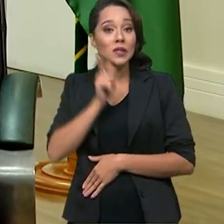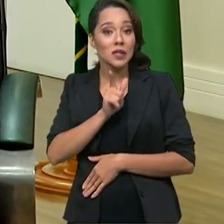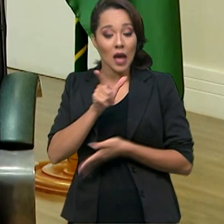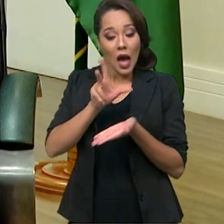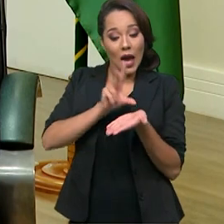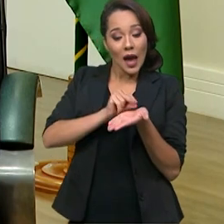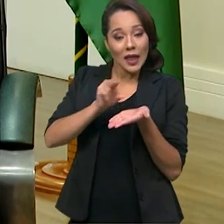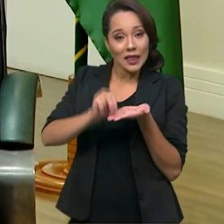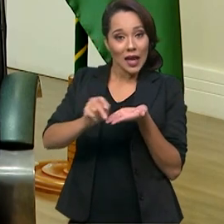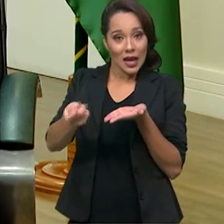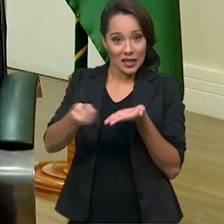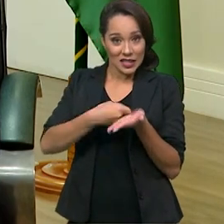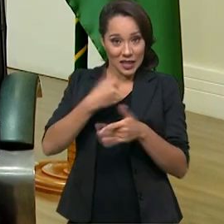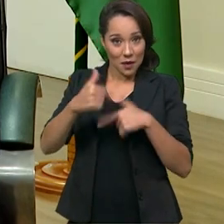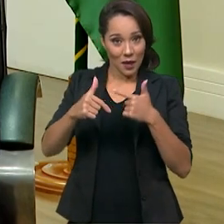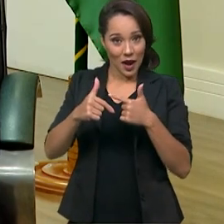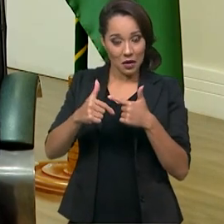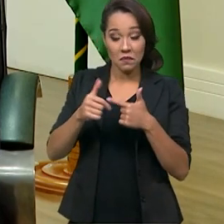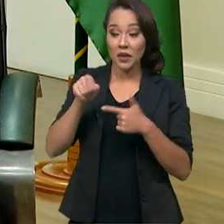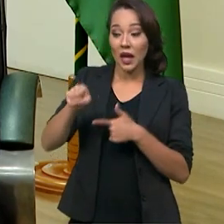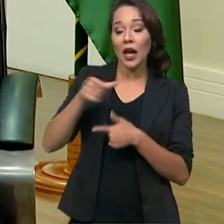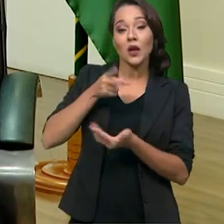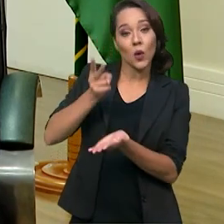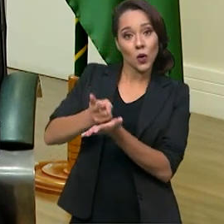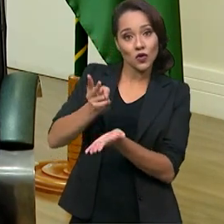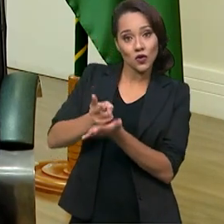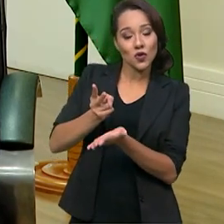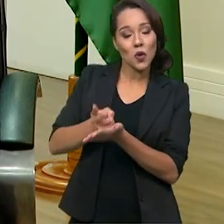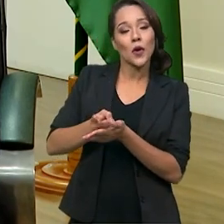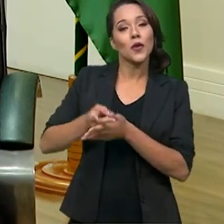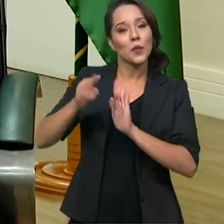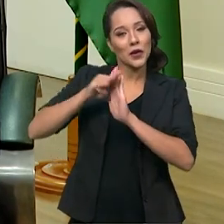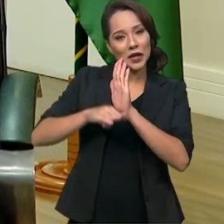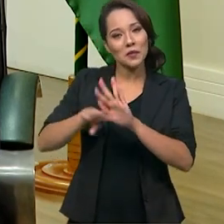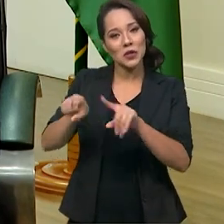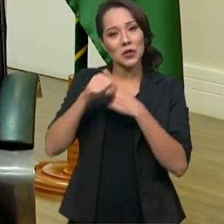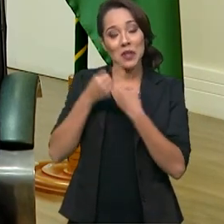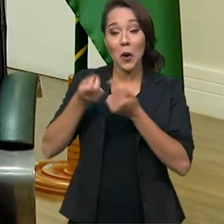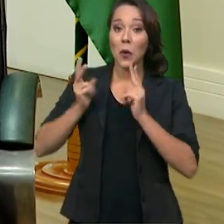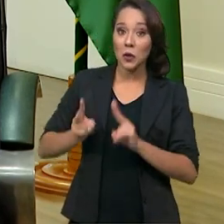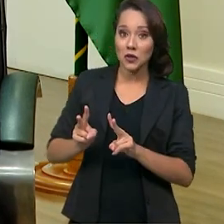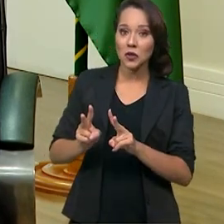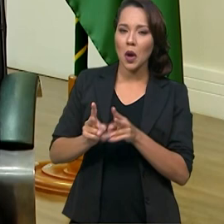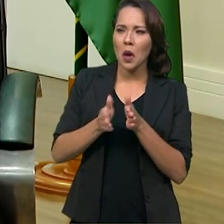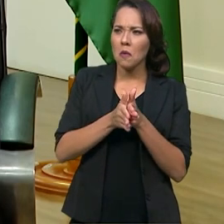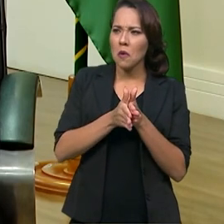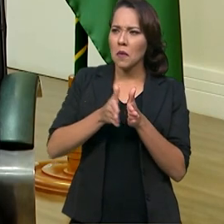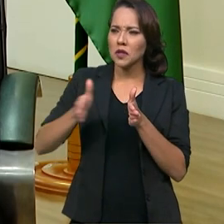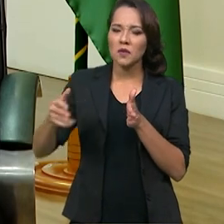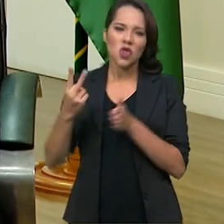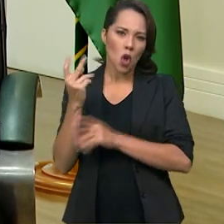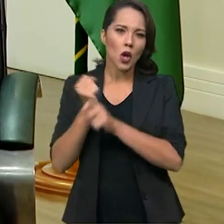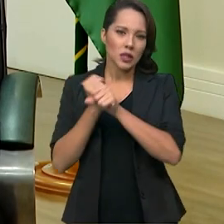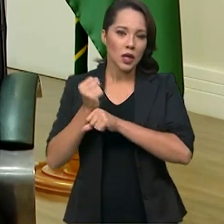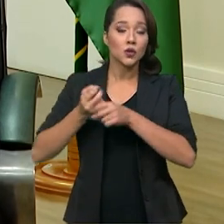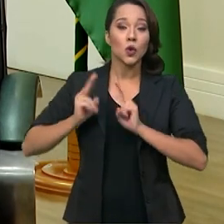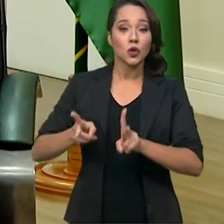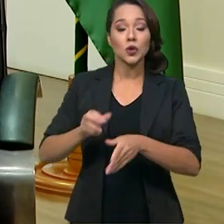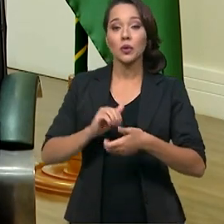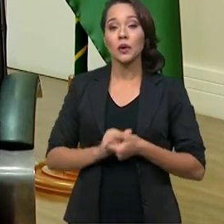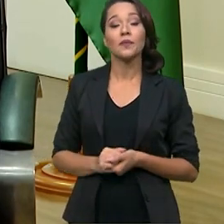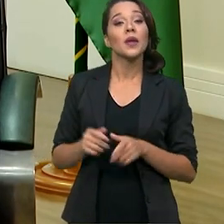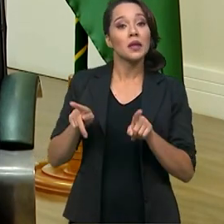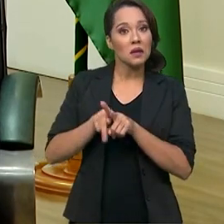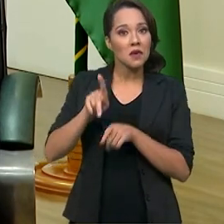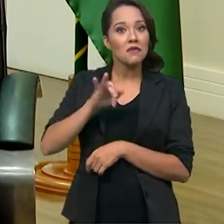essa carteira para assinar, ele, além de ter a permanência no programa social, por pelo menos 2 anos, ele